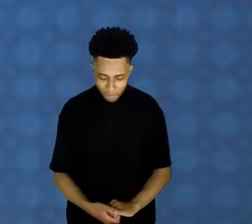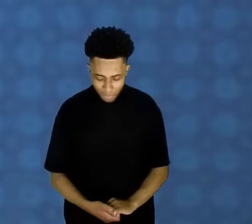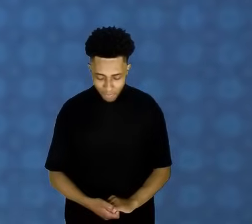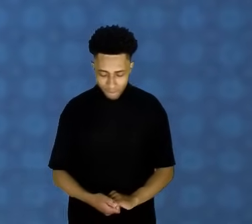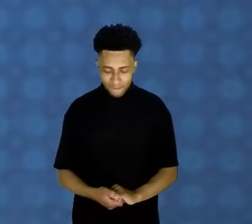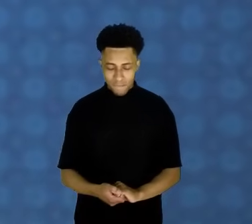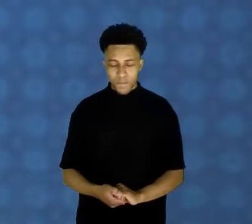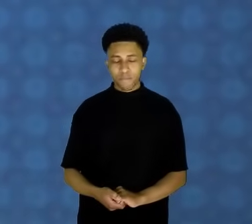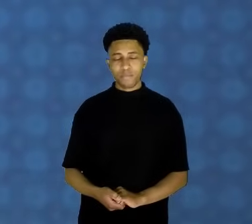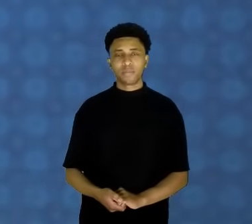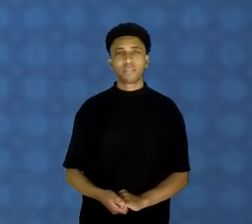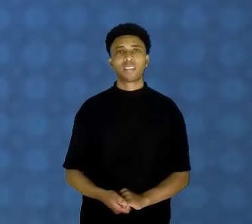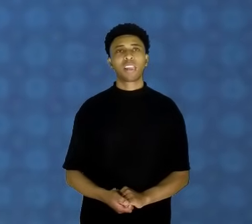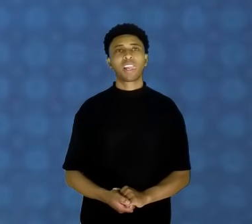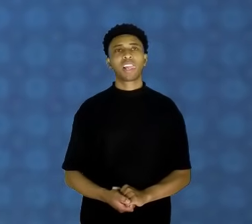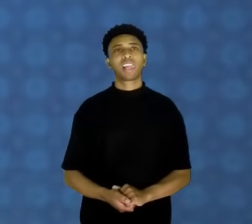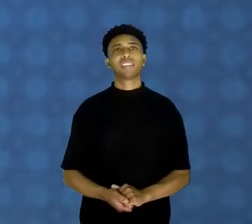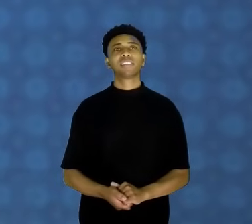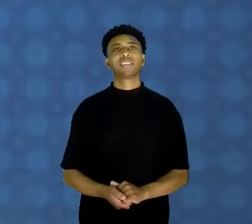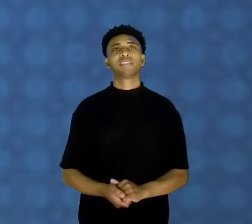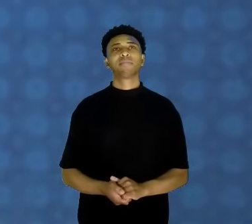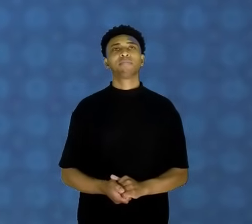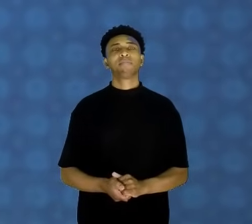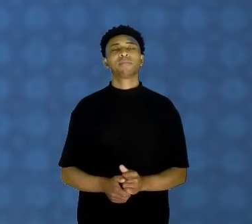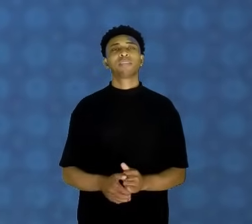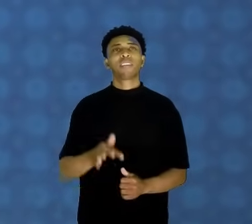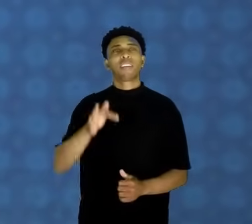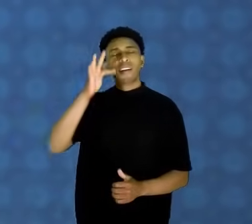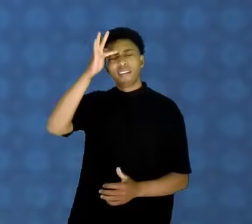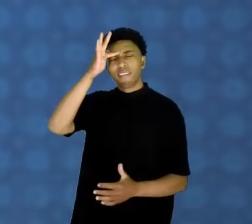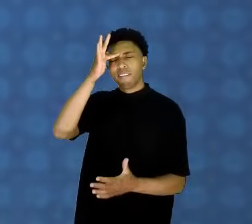A sua fé passa nesse teste.